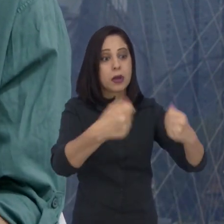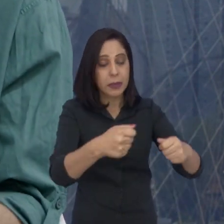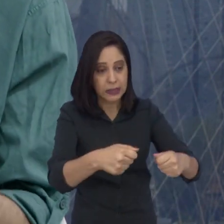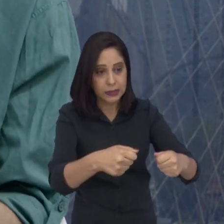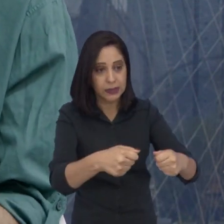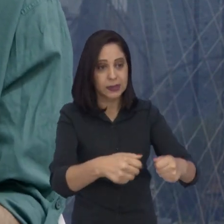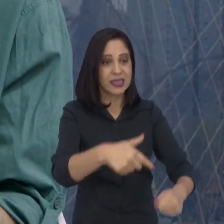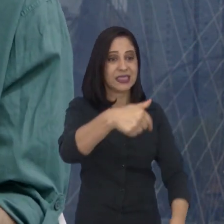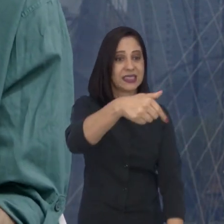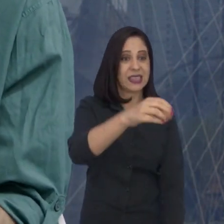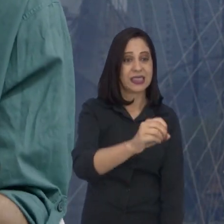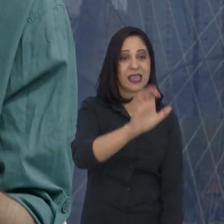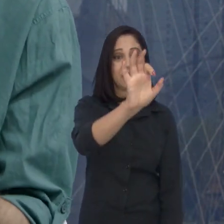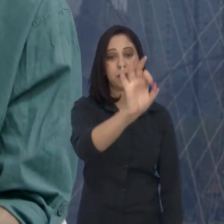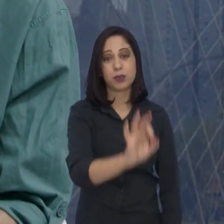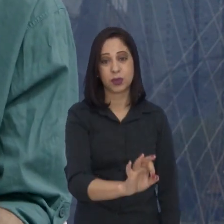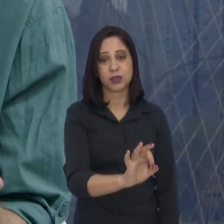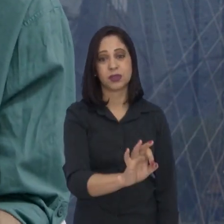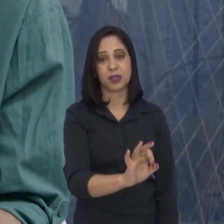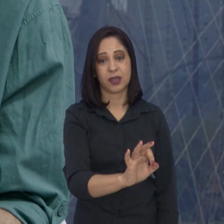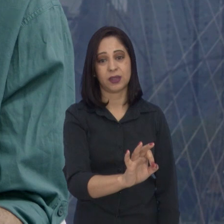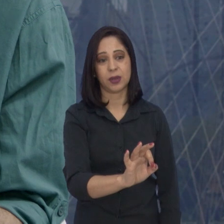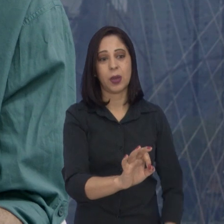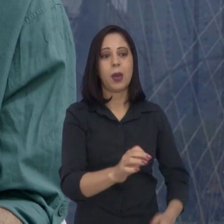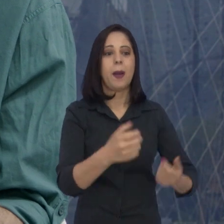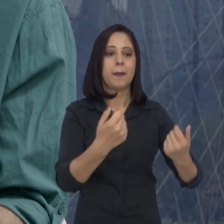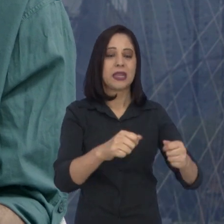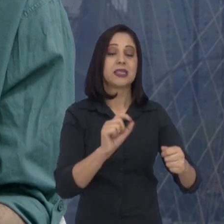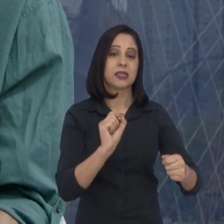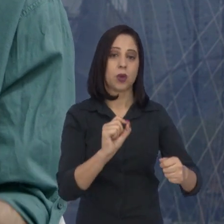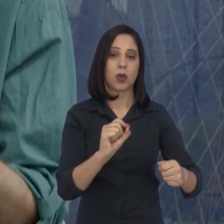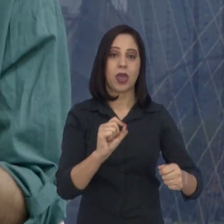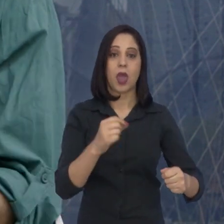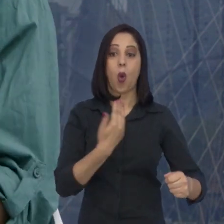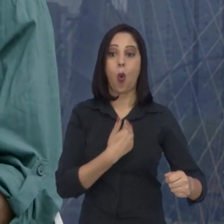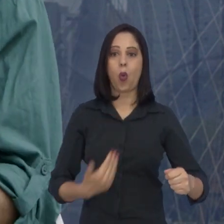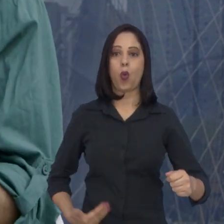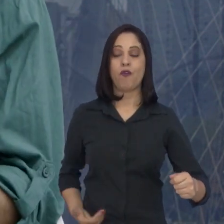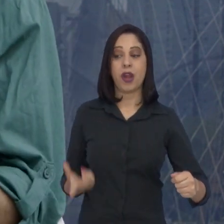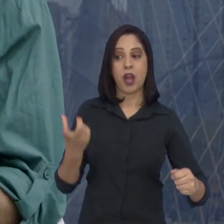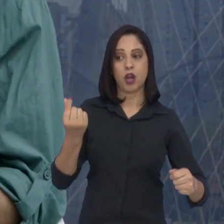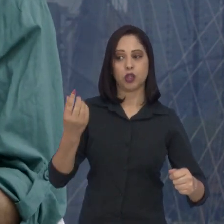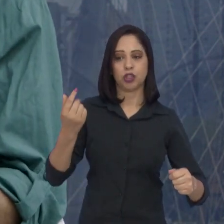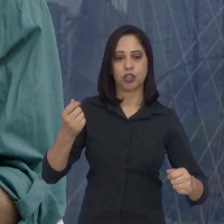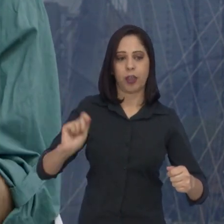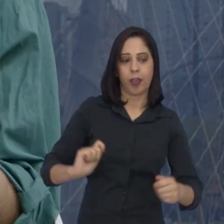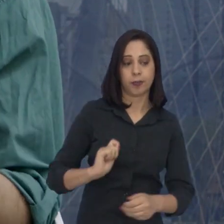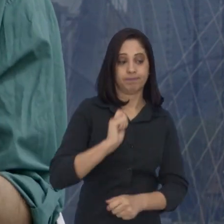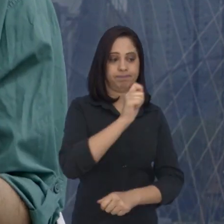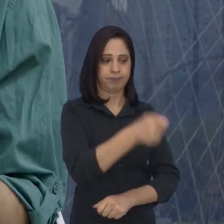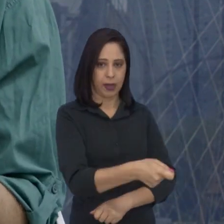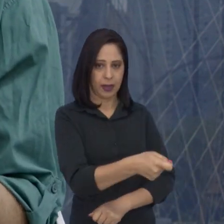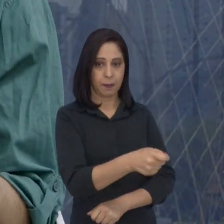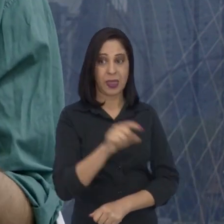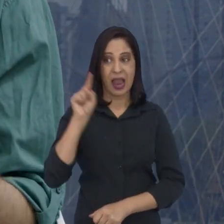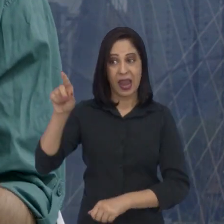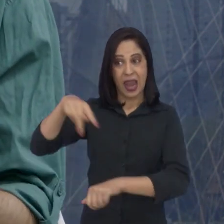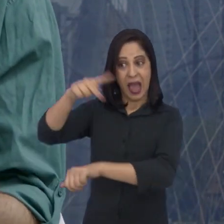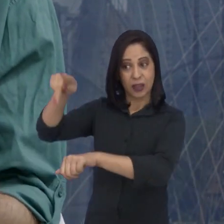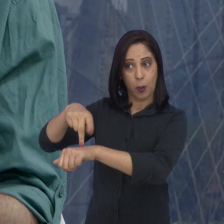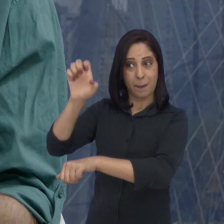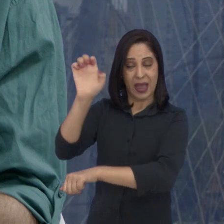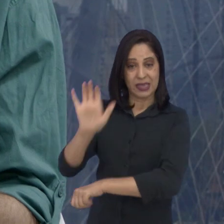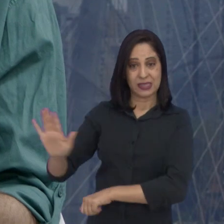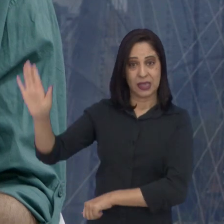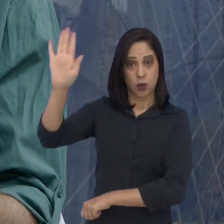70% dela, mais ou menos, precisa ser subsidiada. Em países europeus, mais ou menos